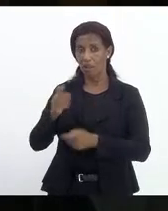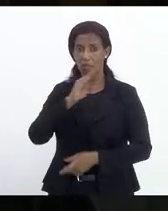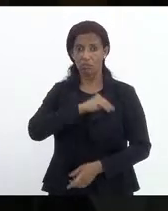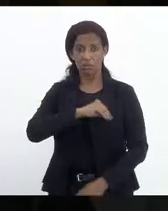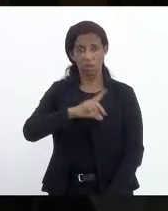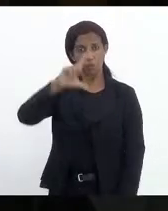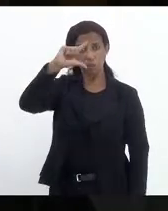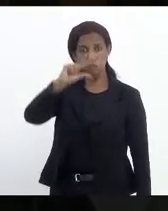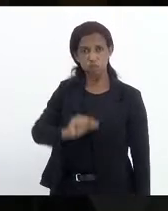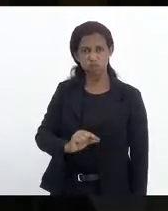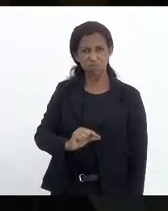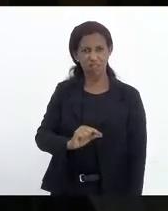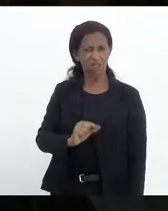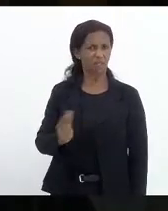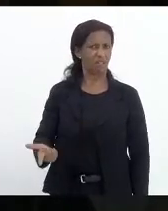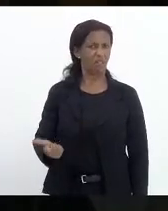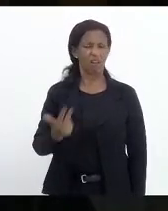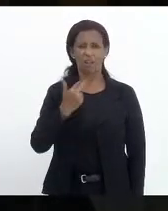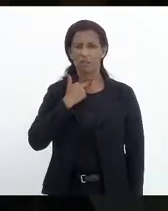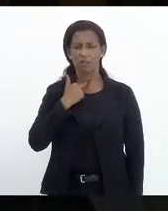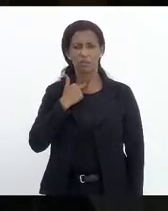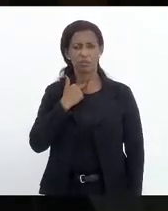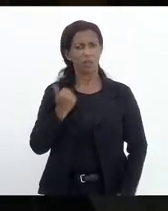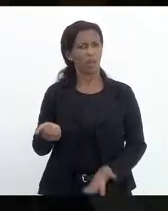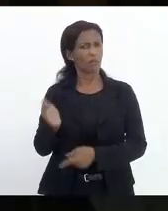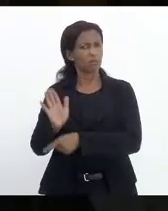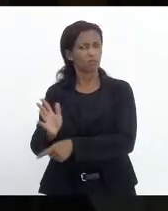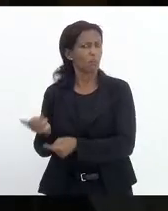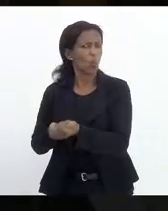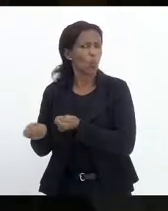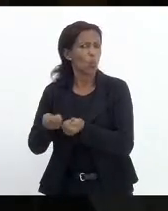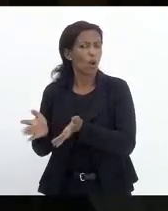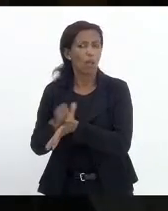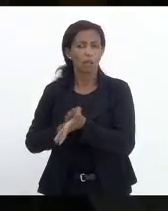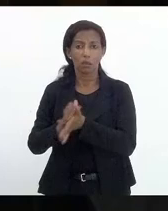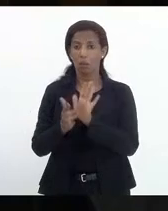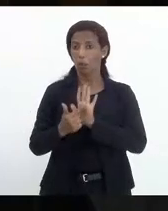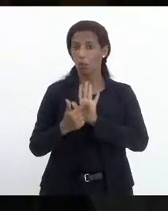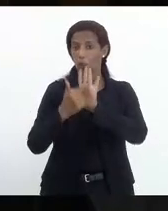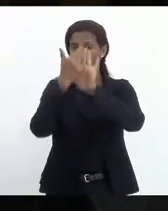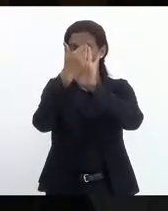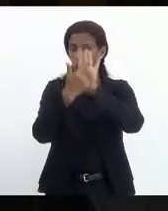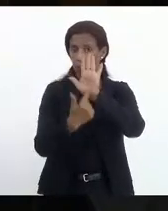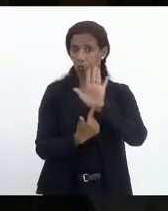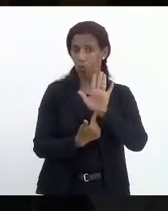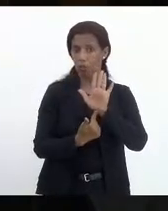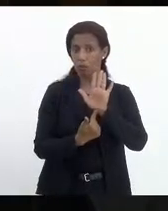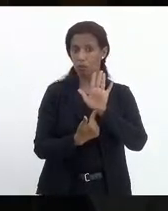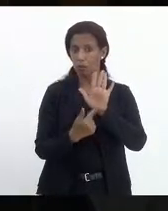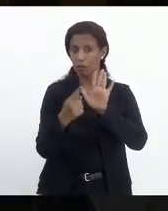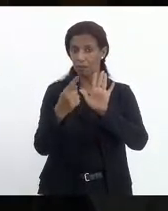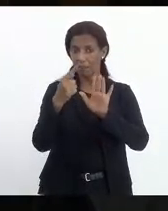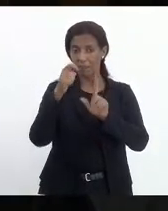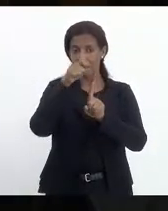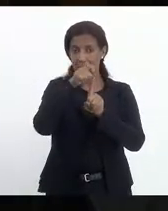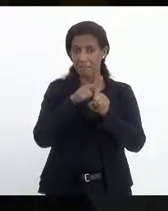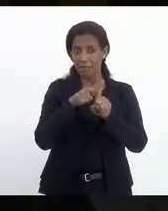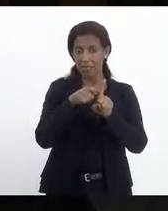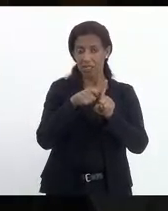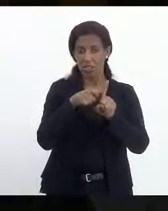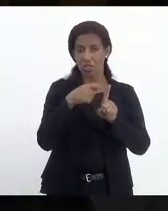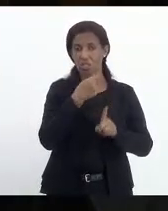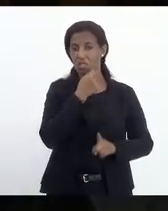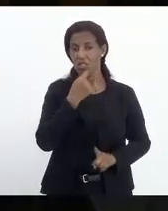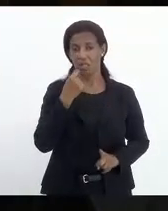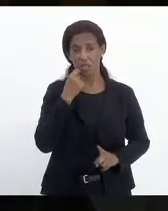salarial Deputado isso é que não aquece a economia então tô mostrando que esse mês de setembro a partir da